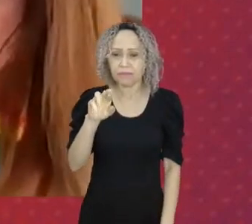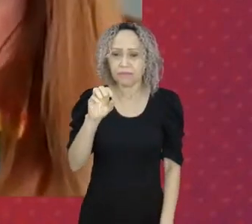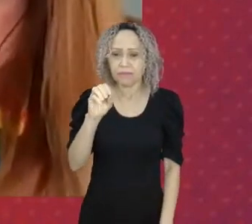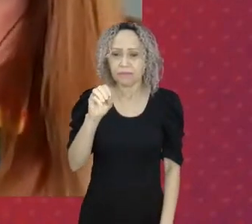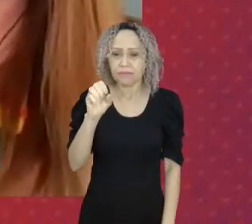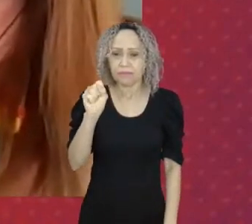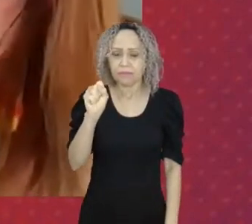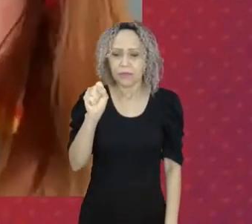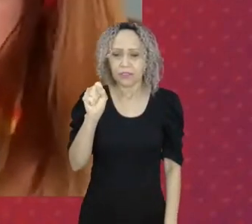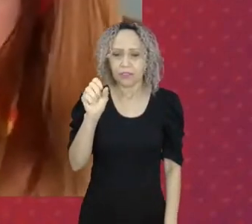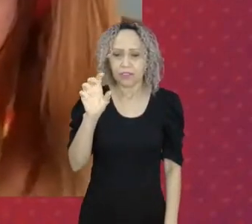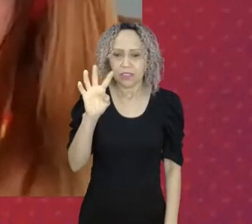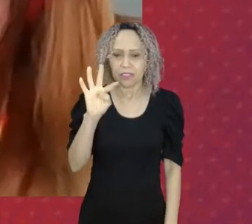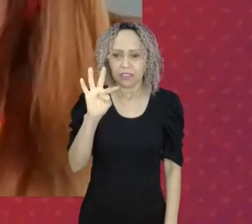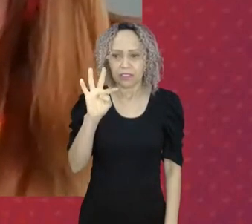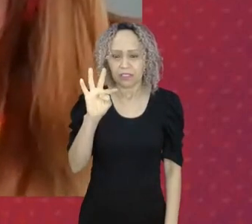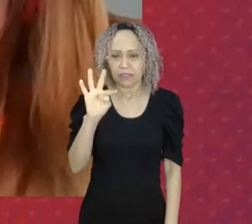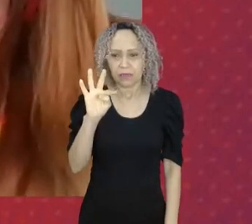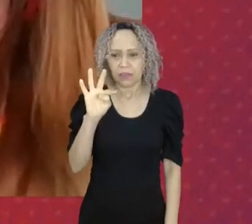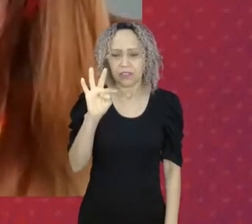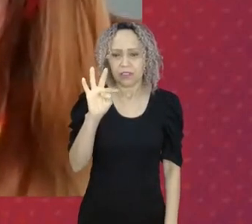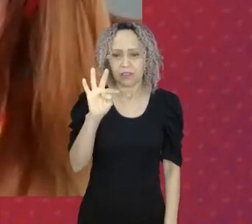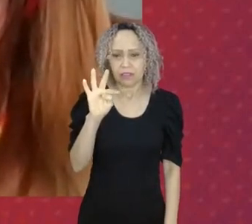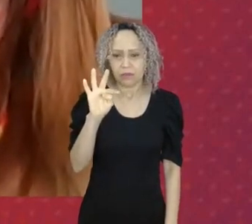homem, vai ter que